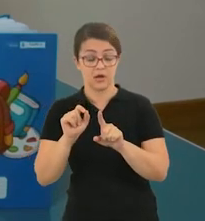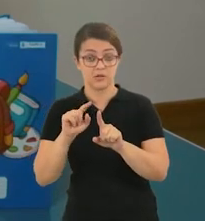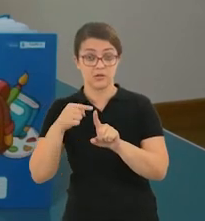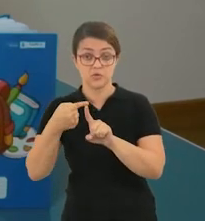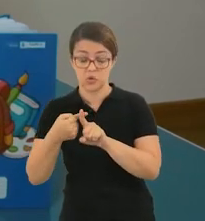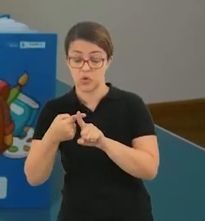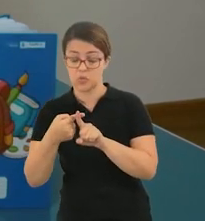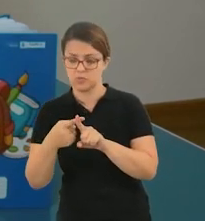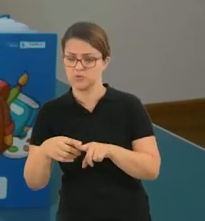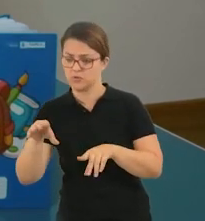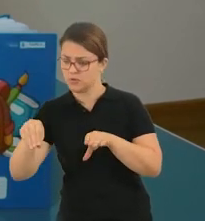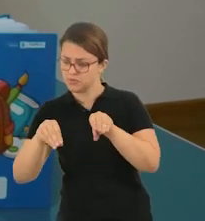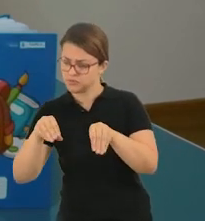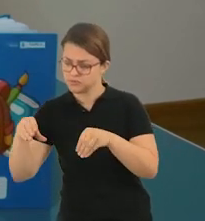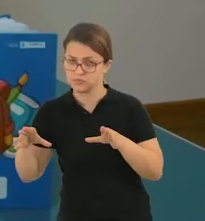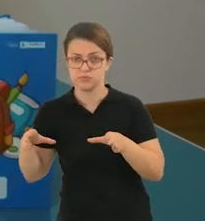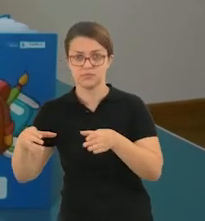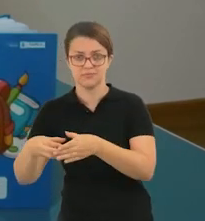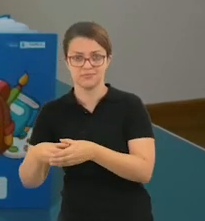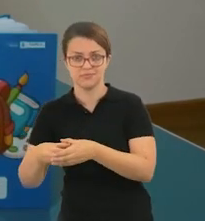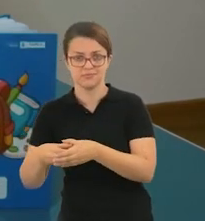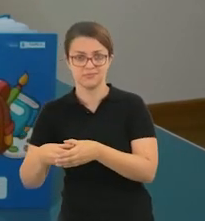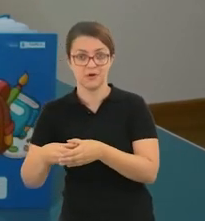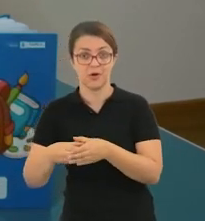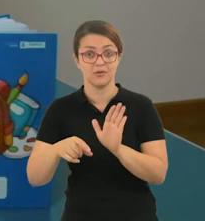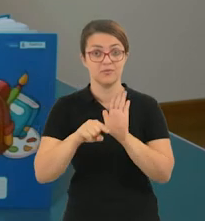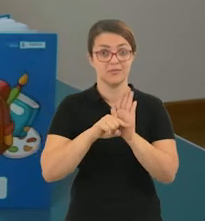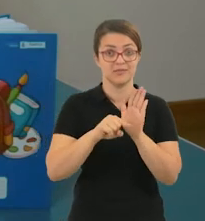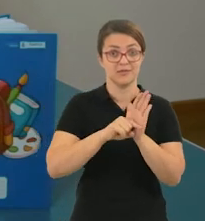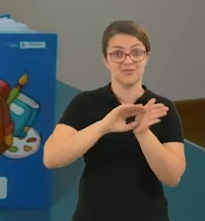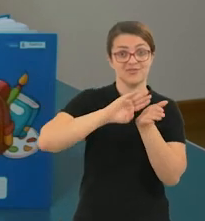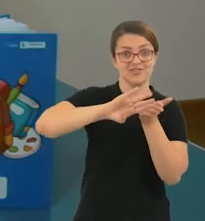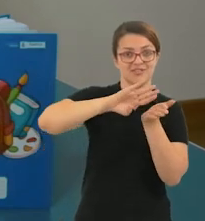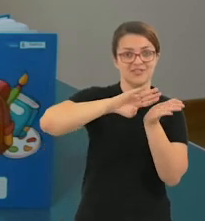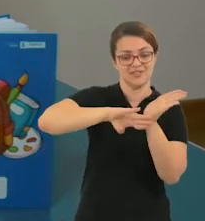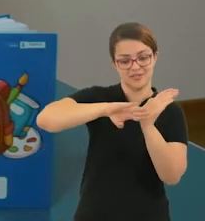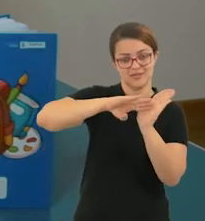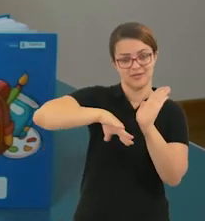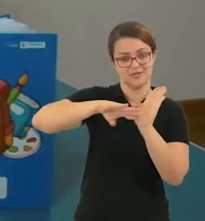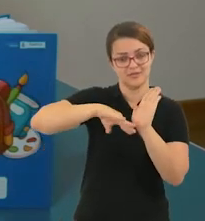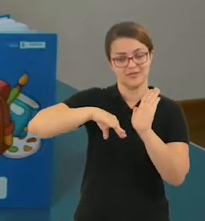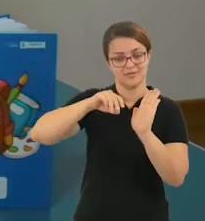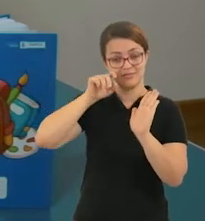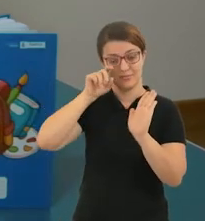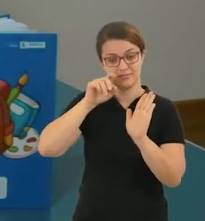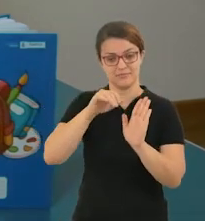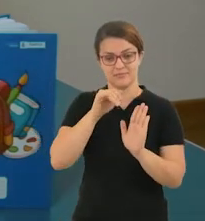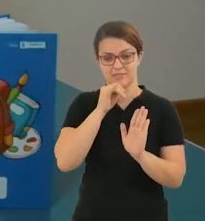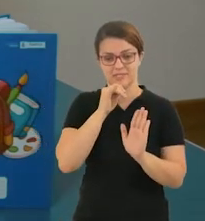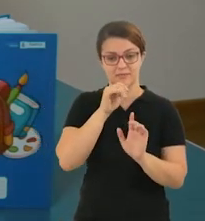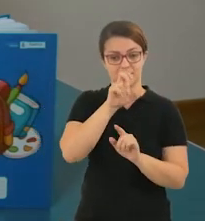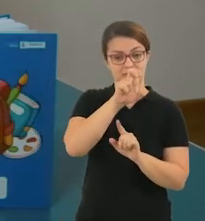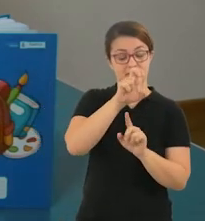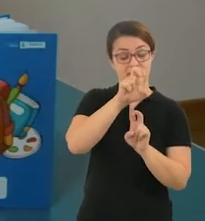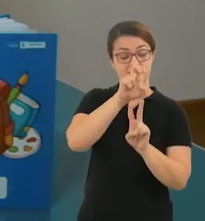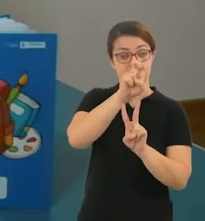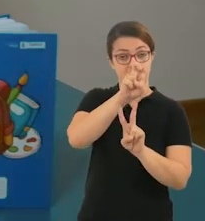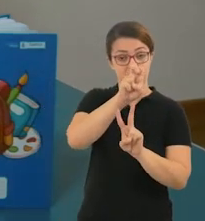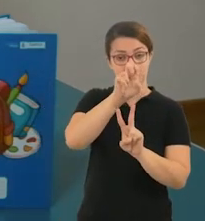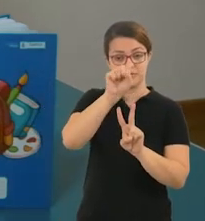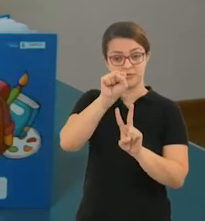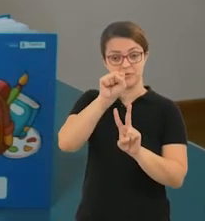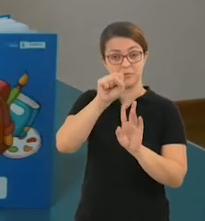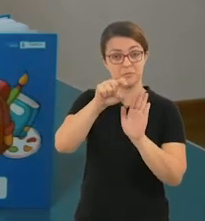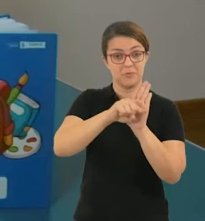adição você soma, agrupa, na subtração você desmembra. Ou seja, por exemplo, o número